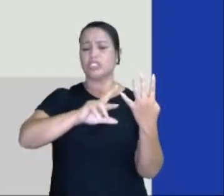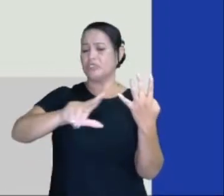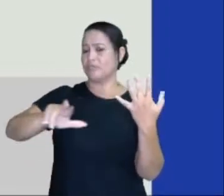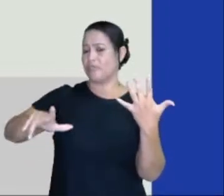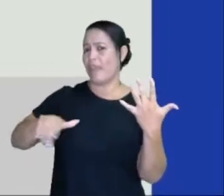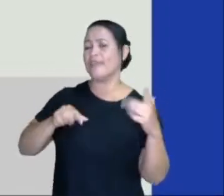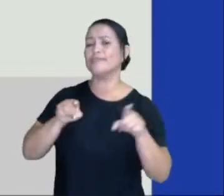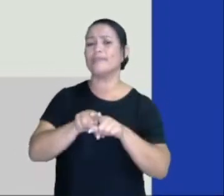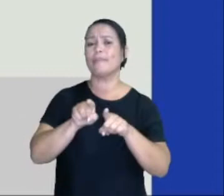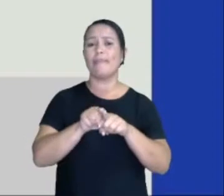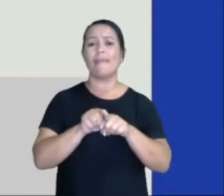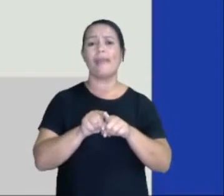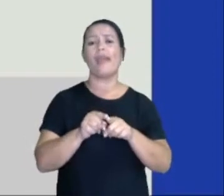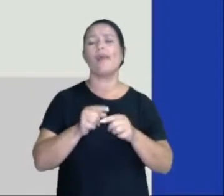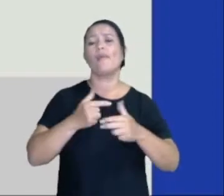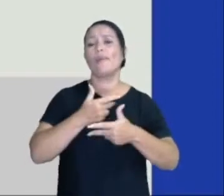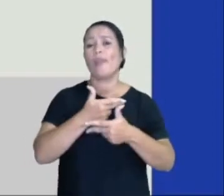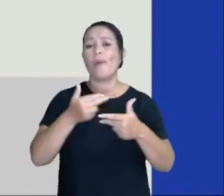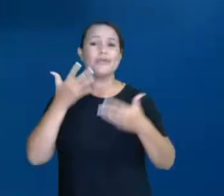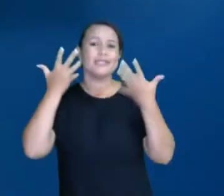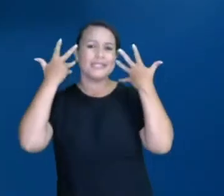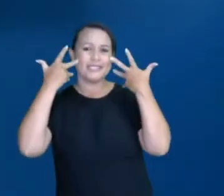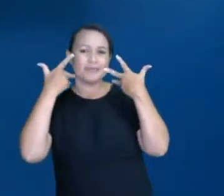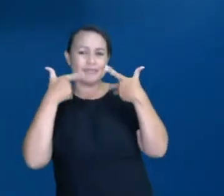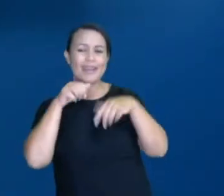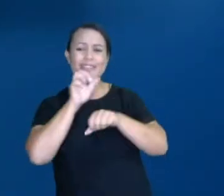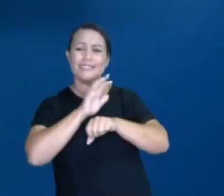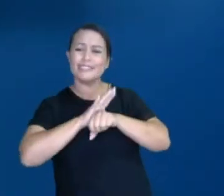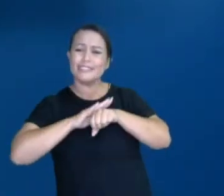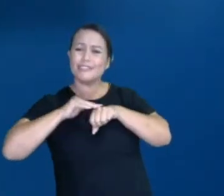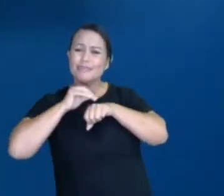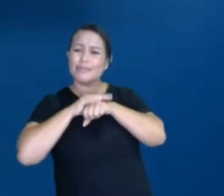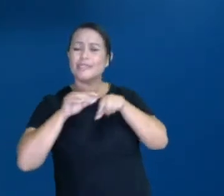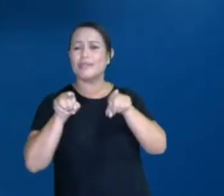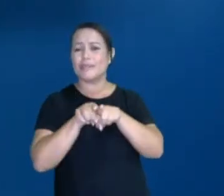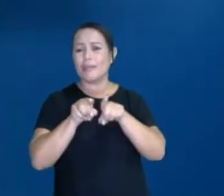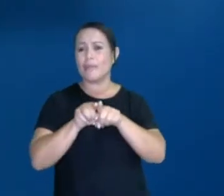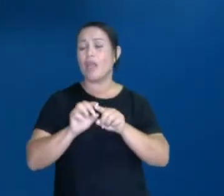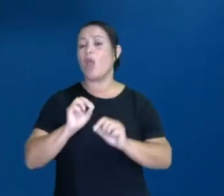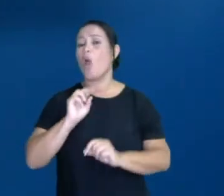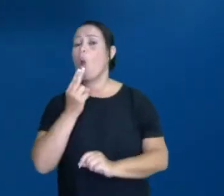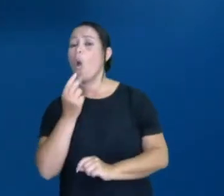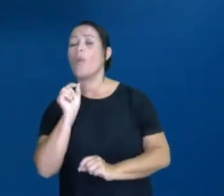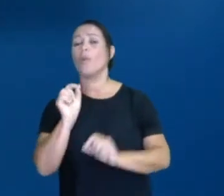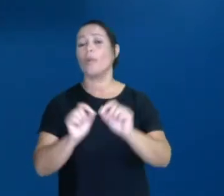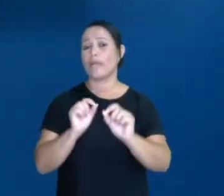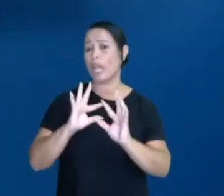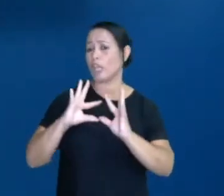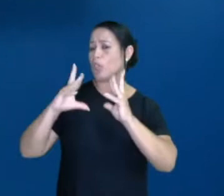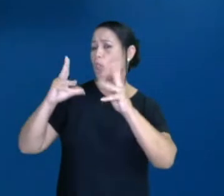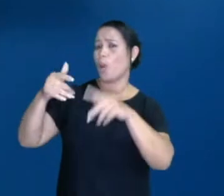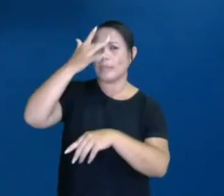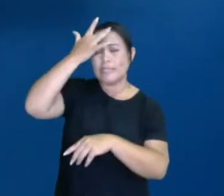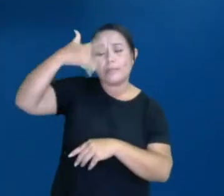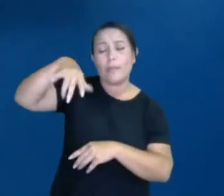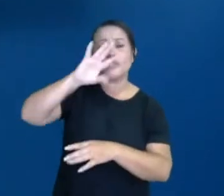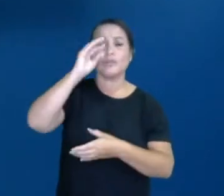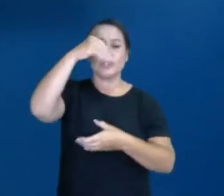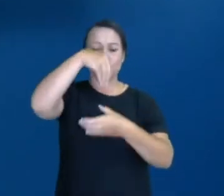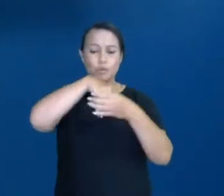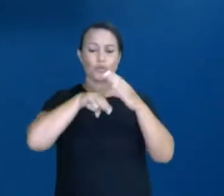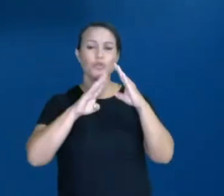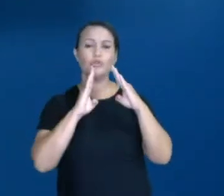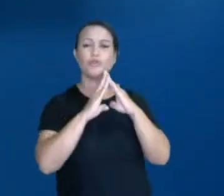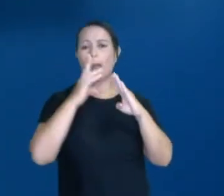parentes, bichinhos de estimação também. Ou seja, todos aqueles que estamos juntos morando em